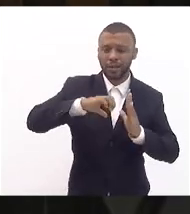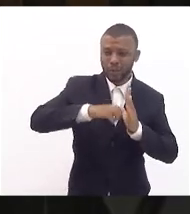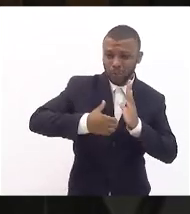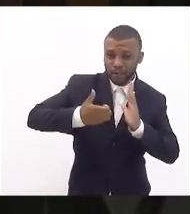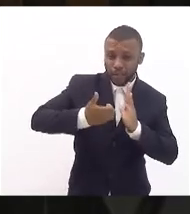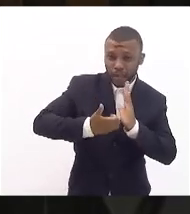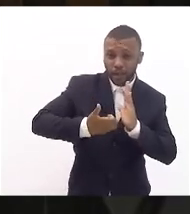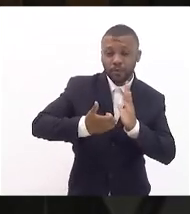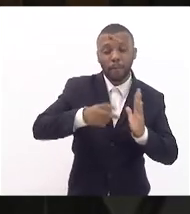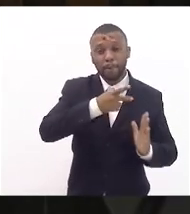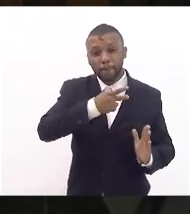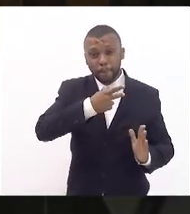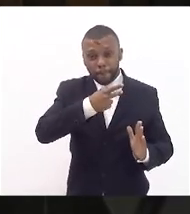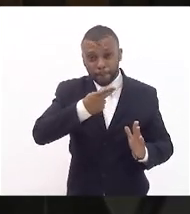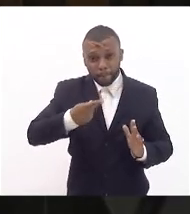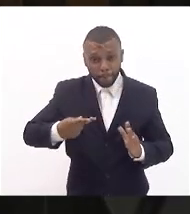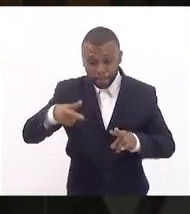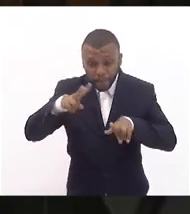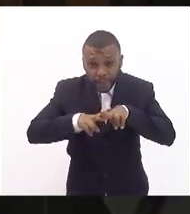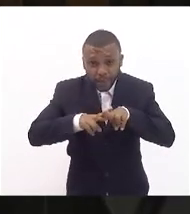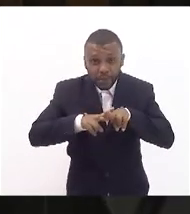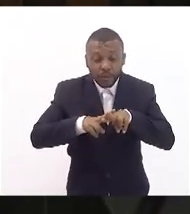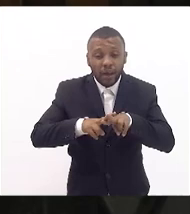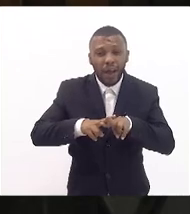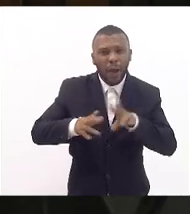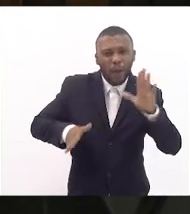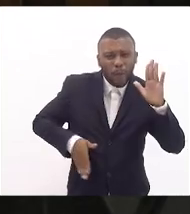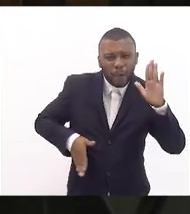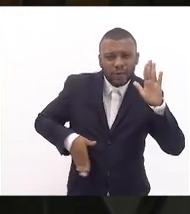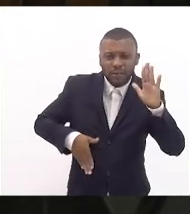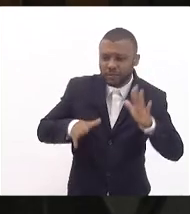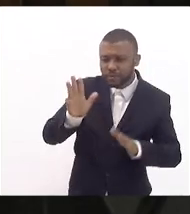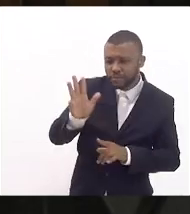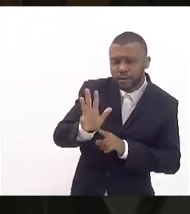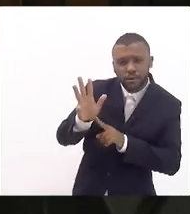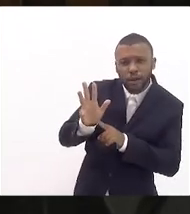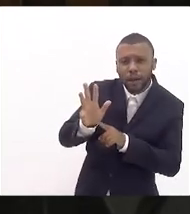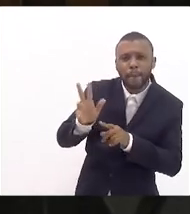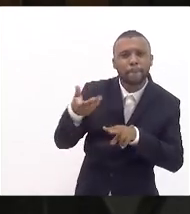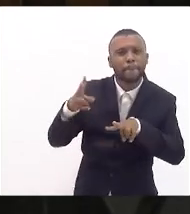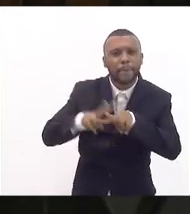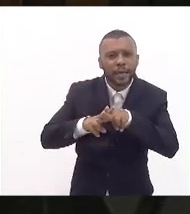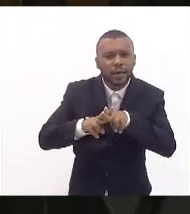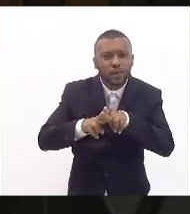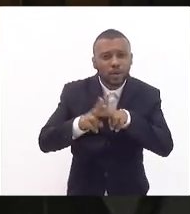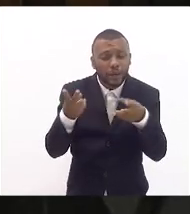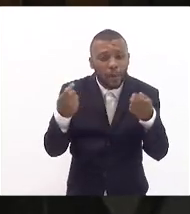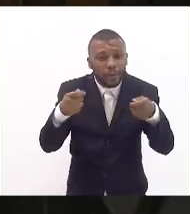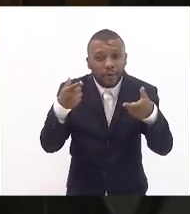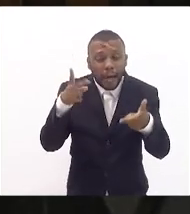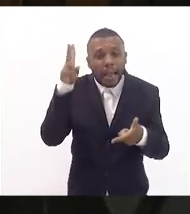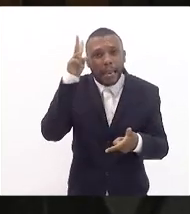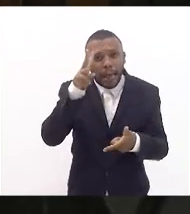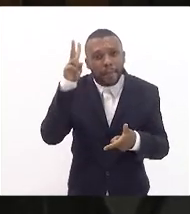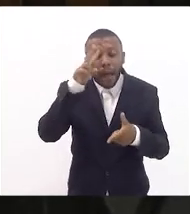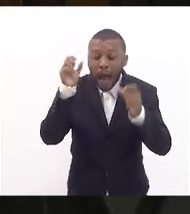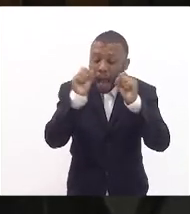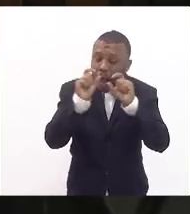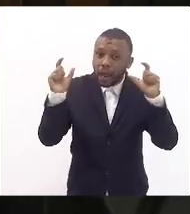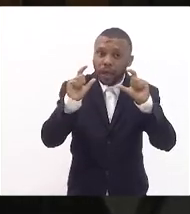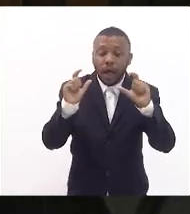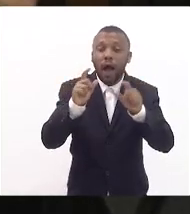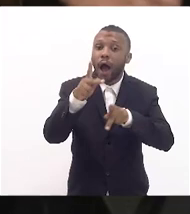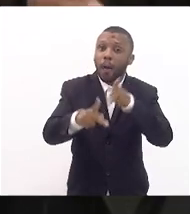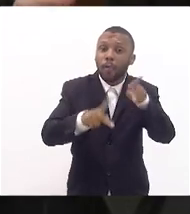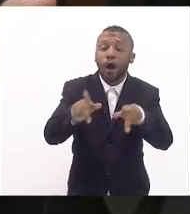dedos, preso. E não querem que eu lembre do PT? Eu tenho que alertar todo dia a população de bem. Só